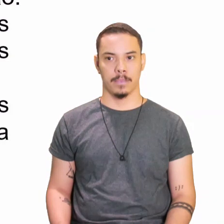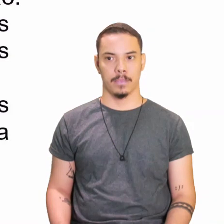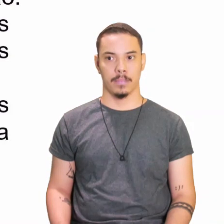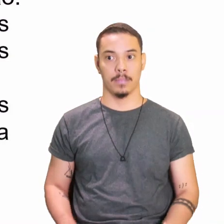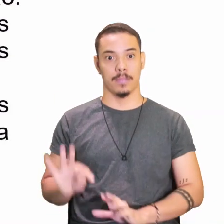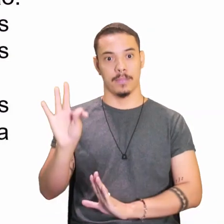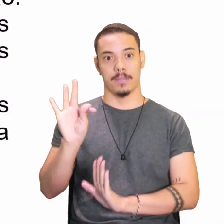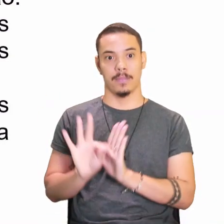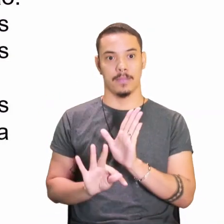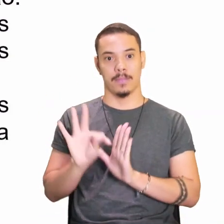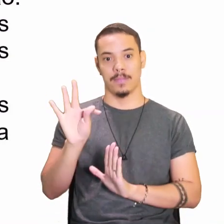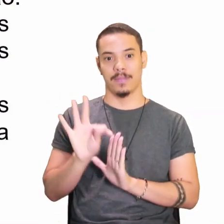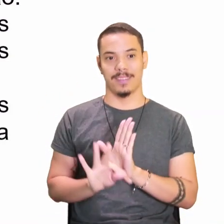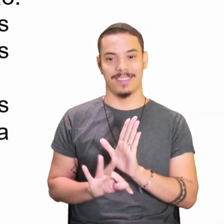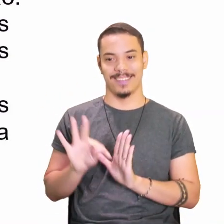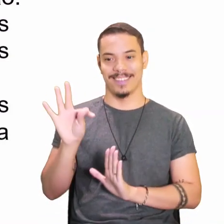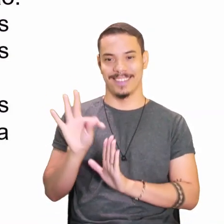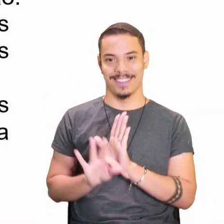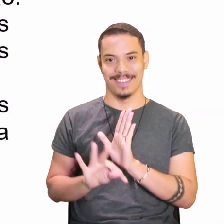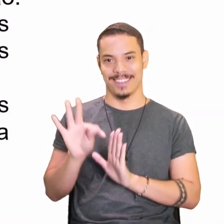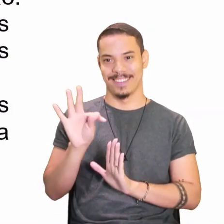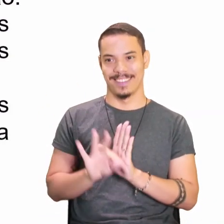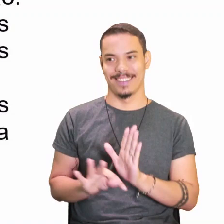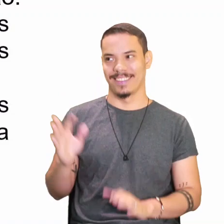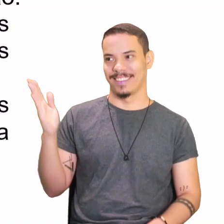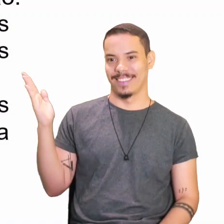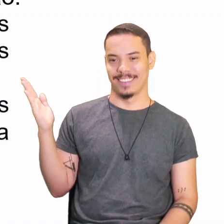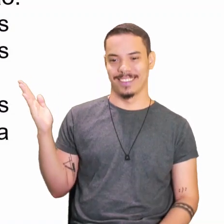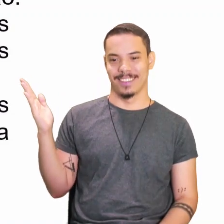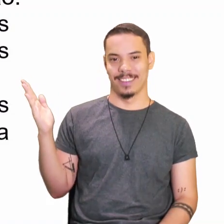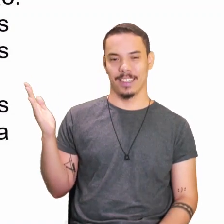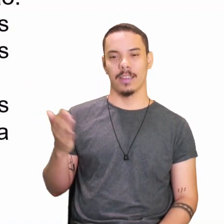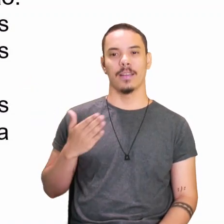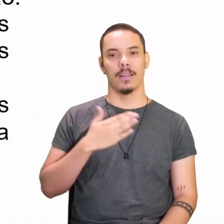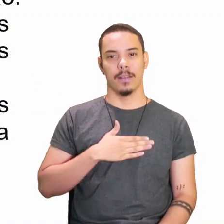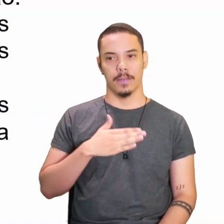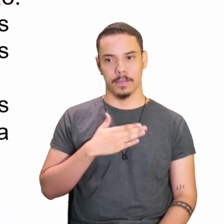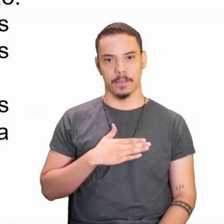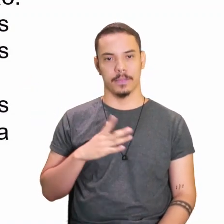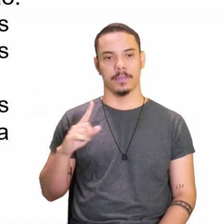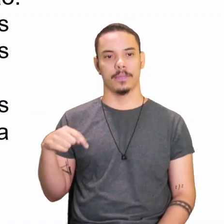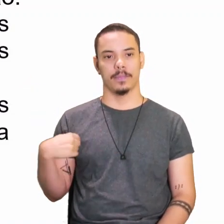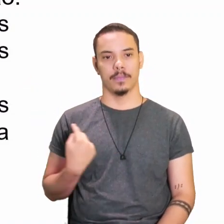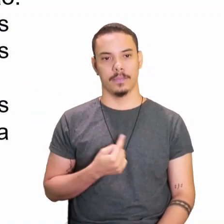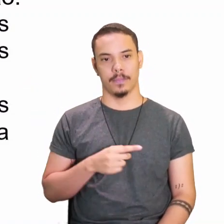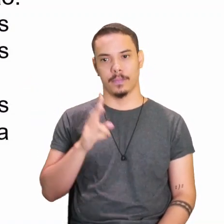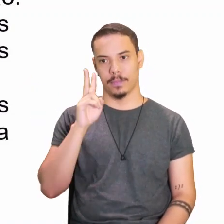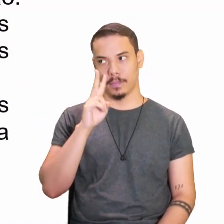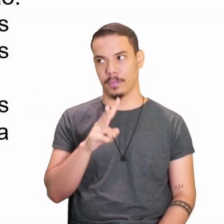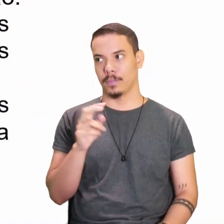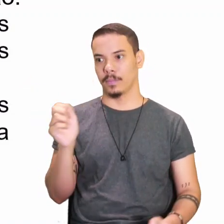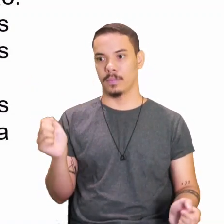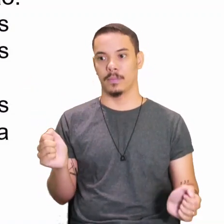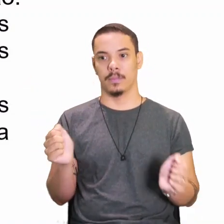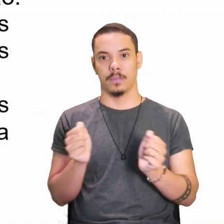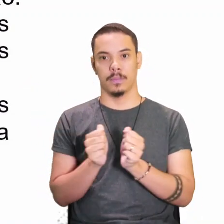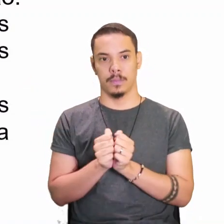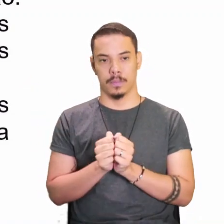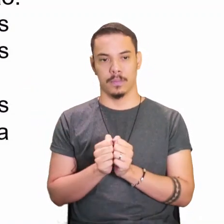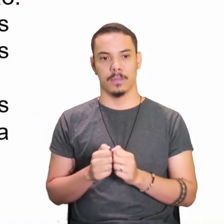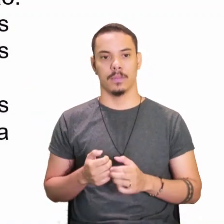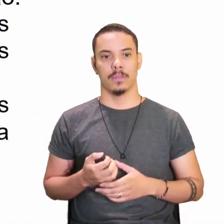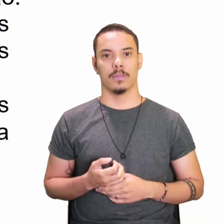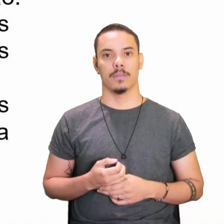o texto Olha só que lindo maravilhoso com calma lendo junto comigo aí